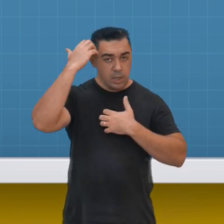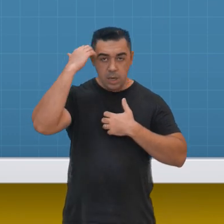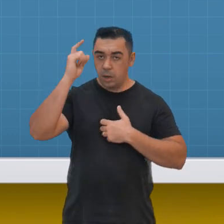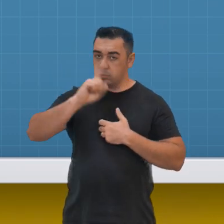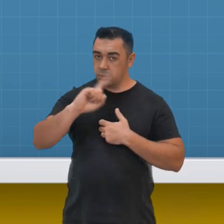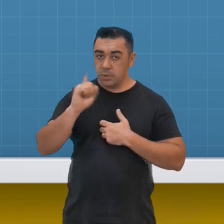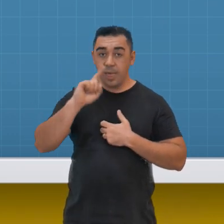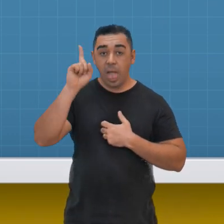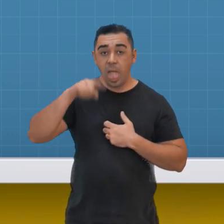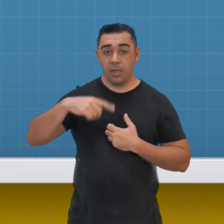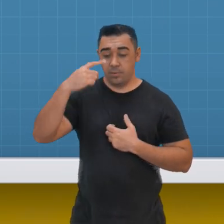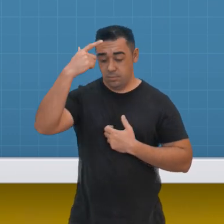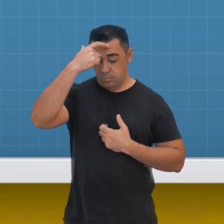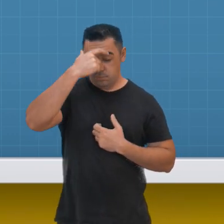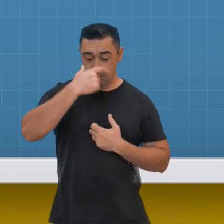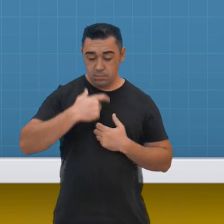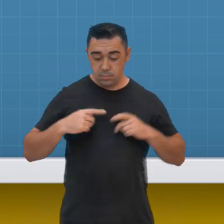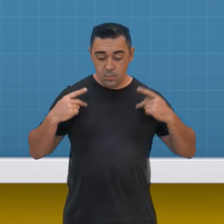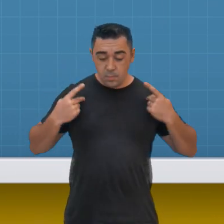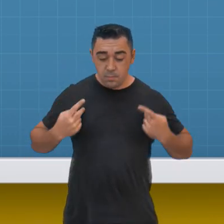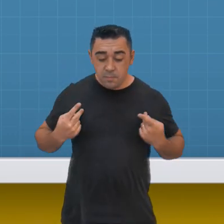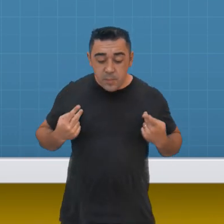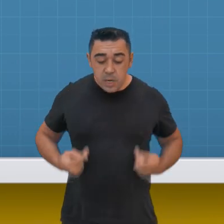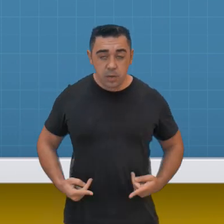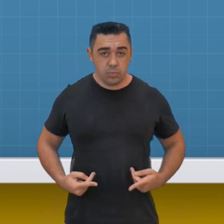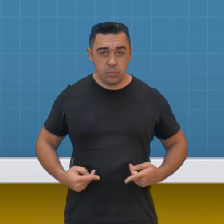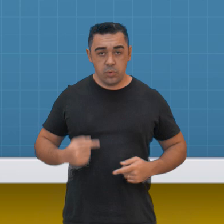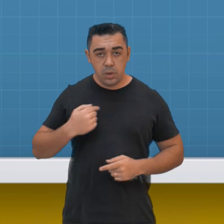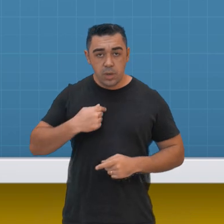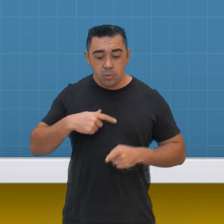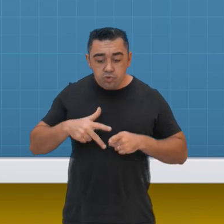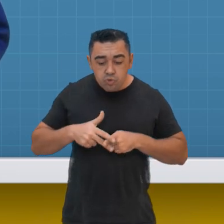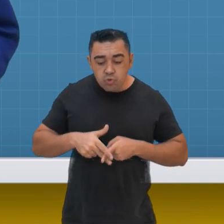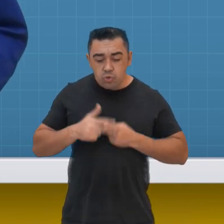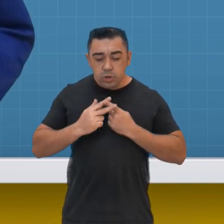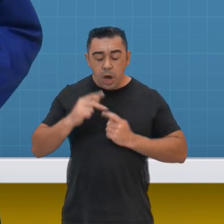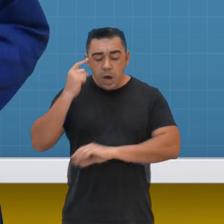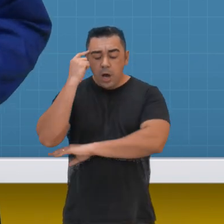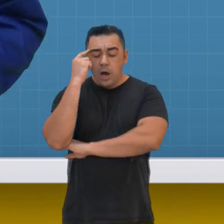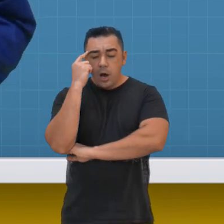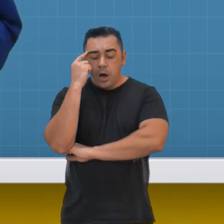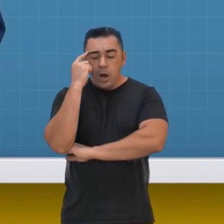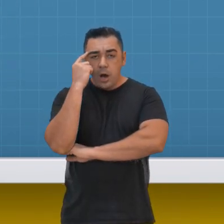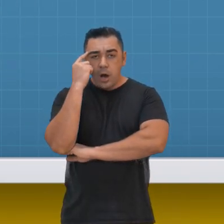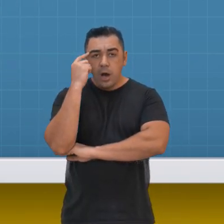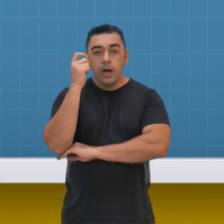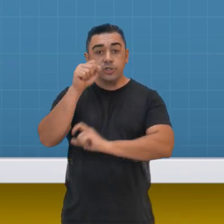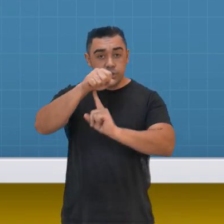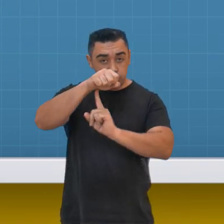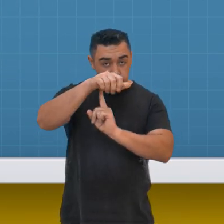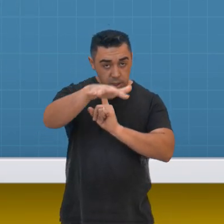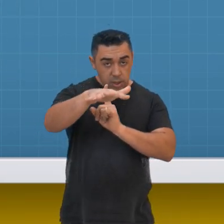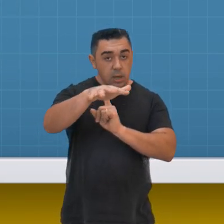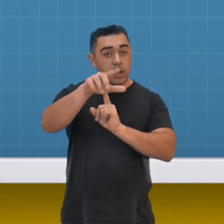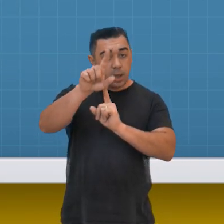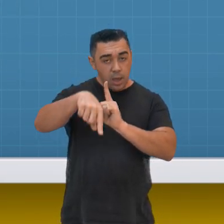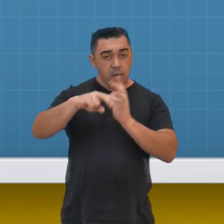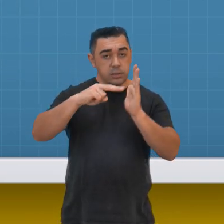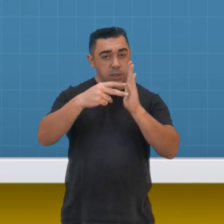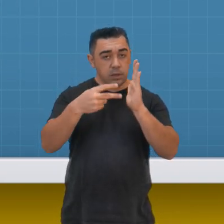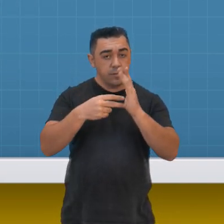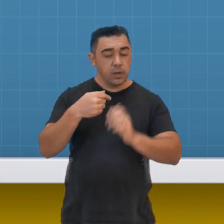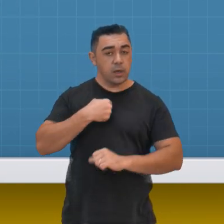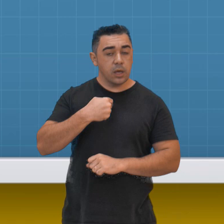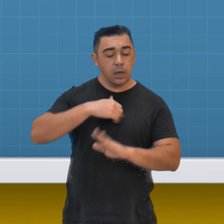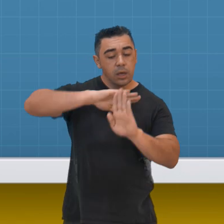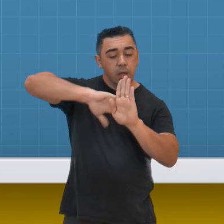o comportamento do ser humano. Sempre vai ser assim. O provérbio vem para ensinar